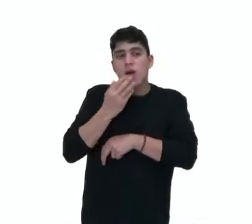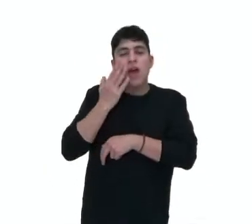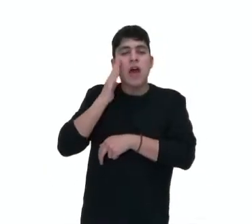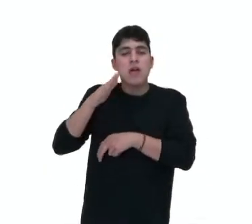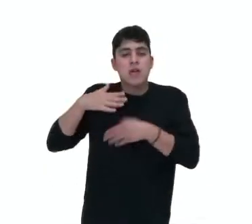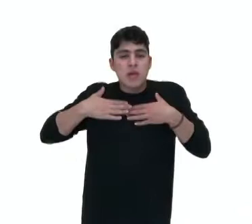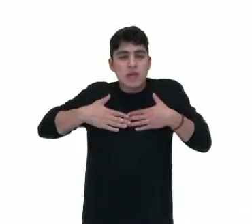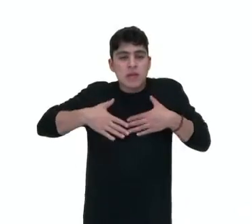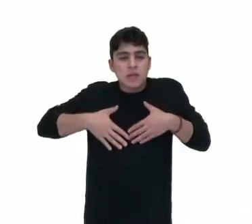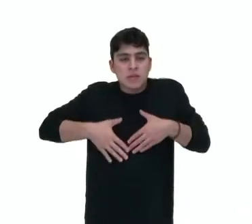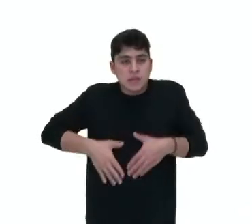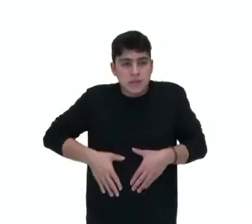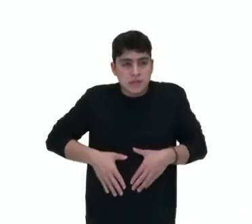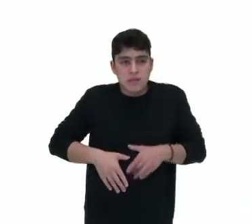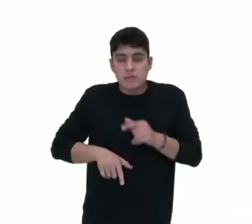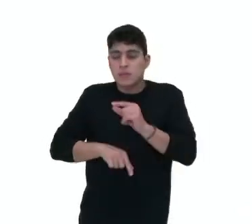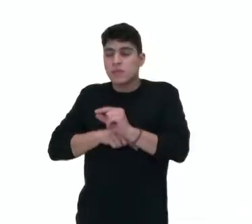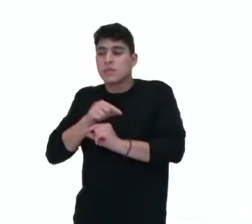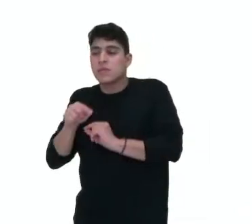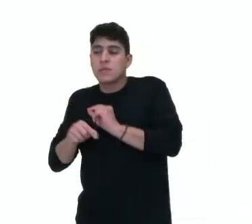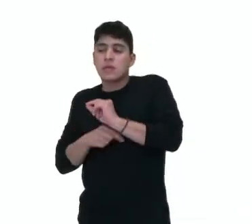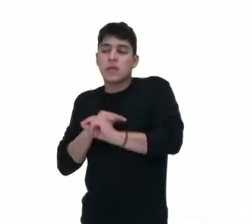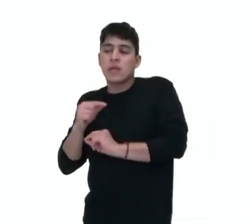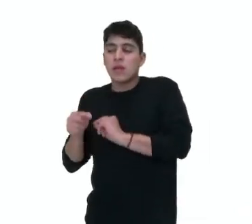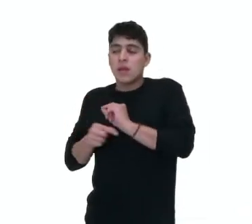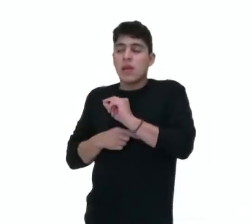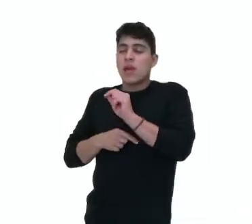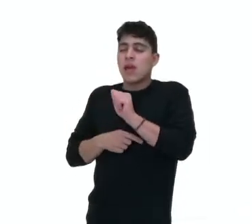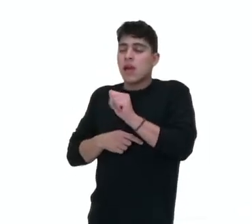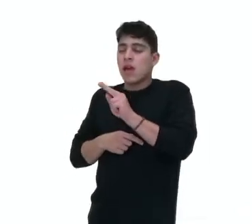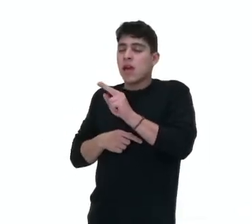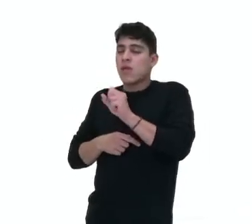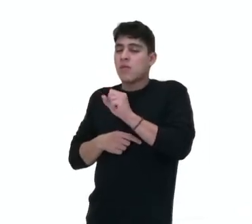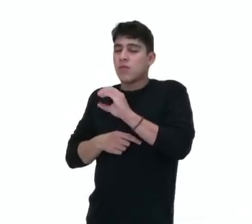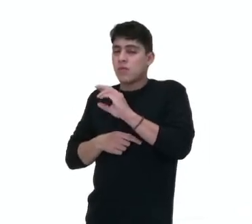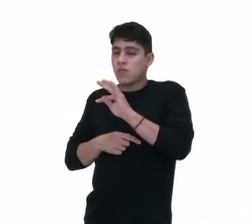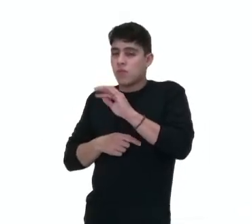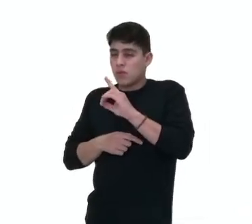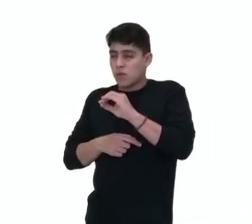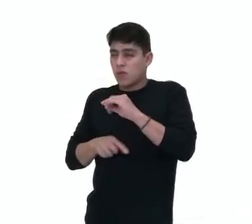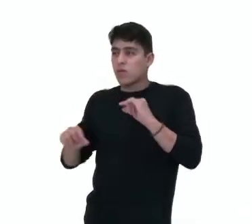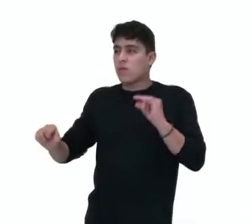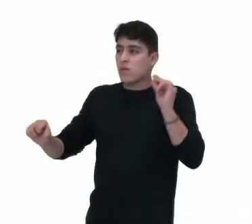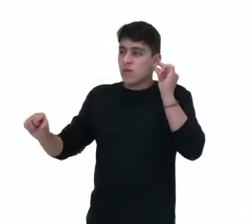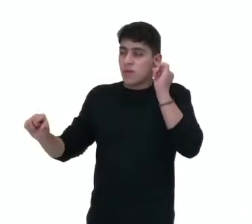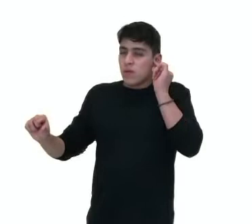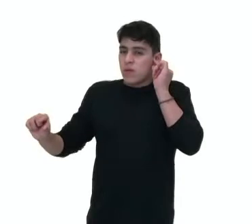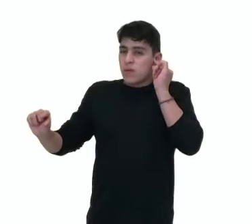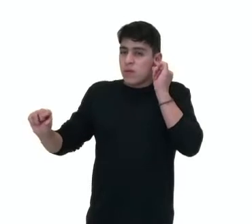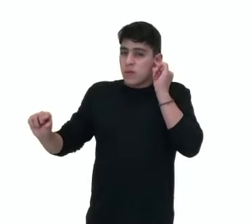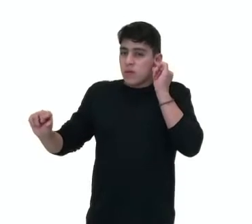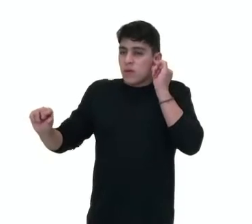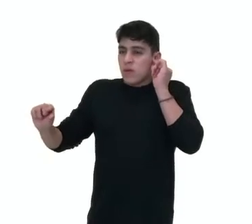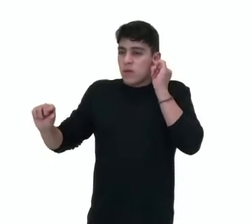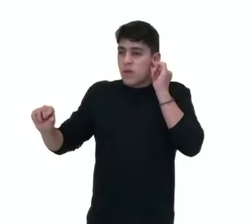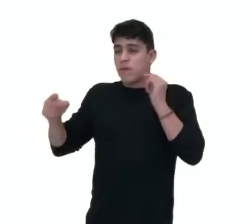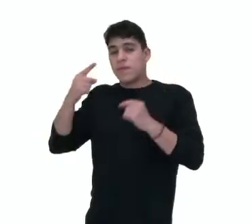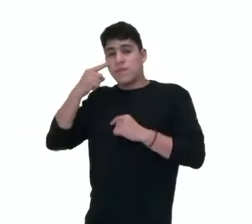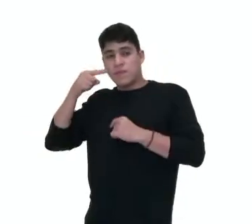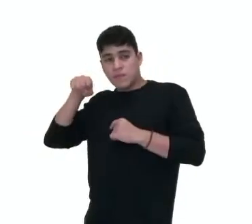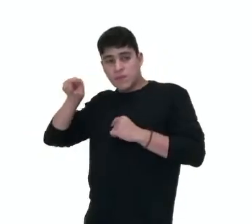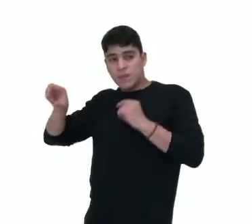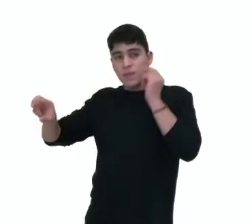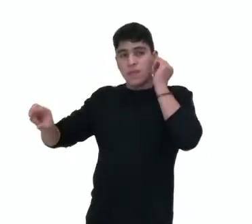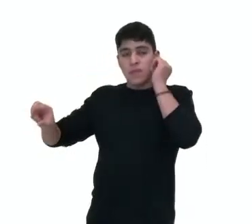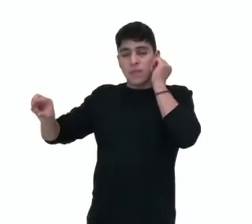está fazendo? Auscultando, isso mesmo, o coração dessa pessoa, os batimentos cardíacos